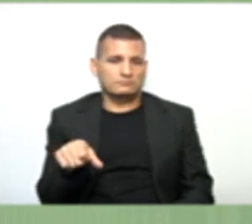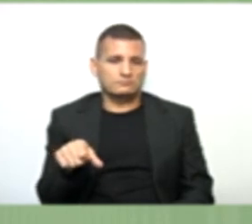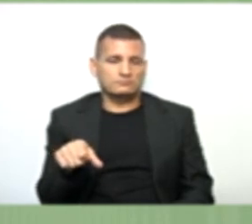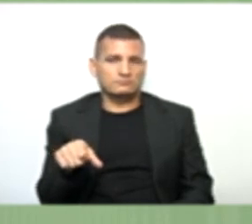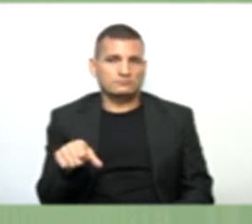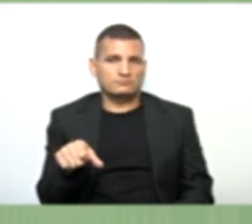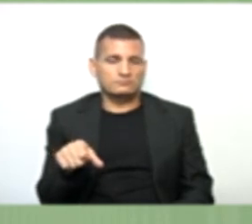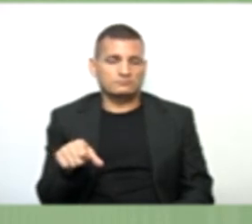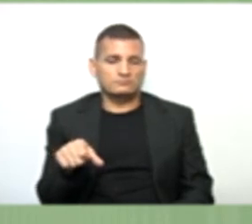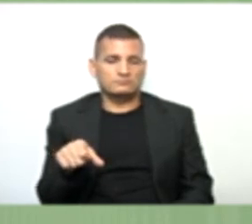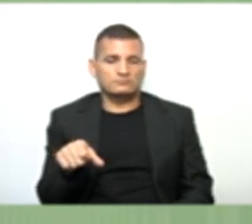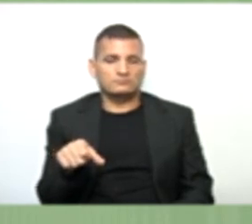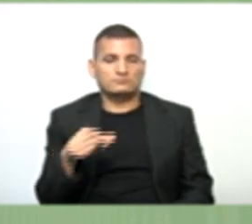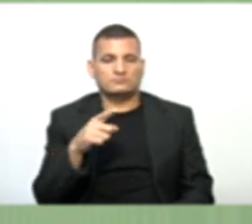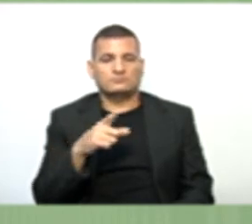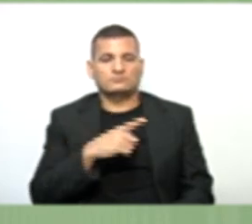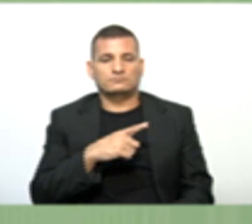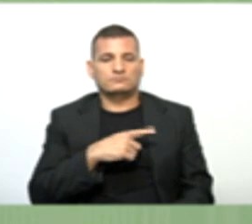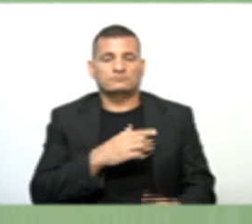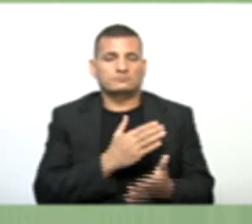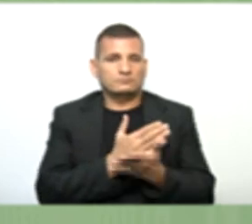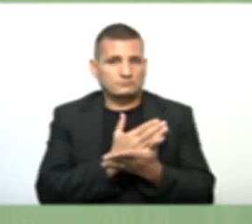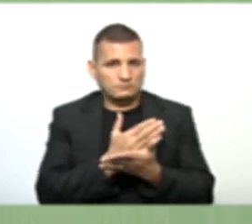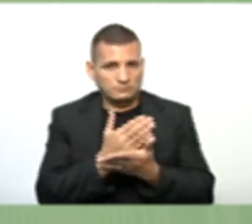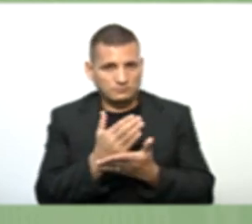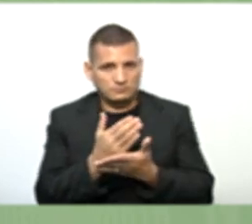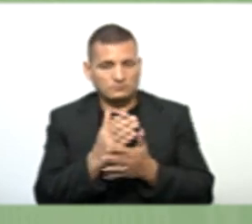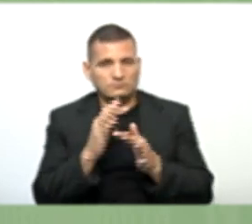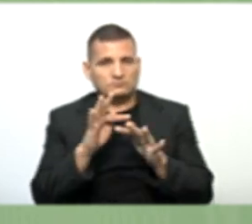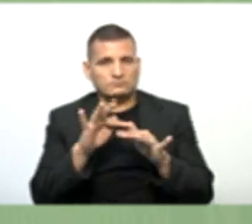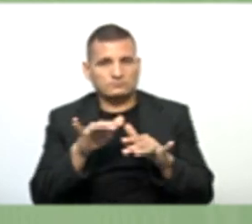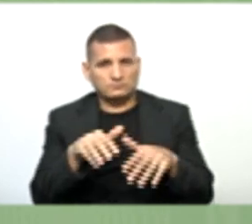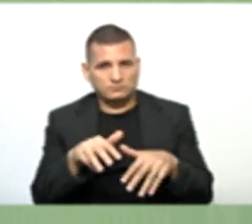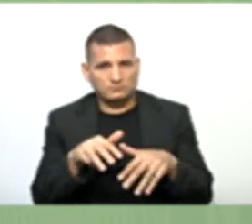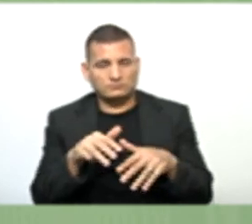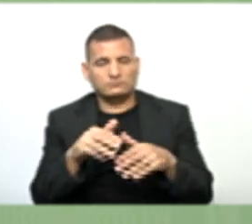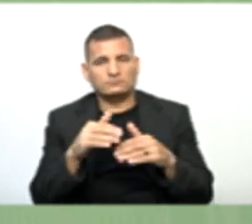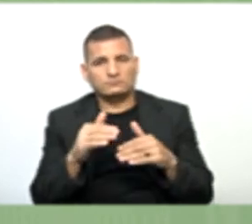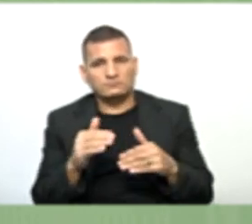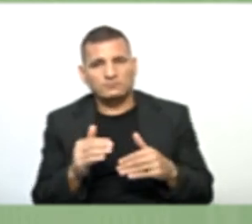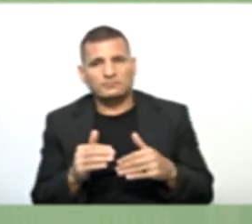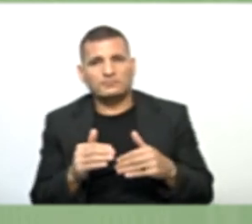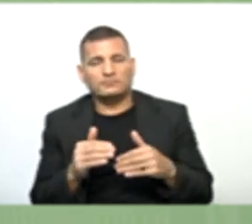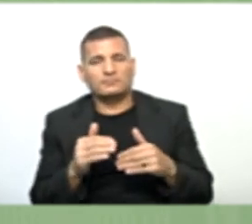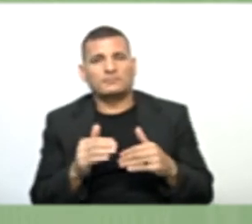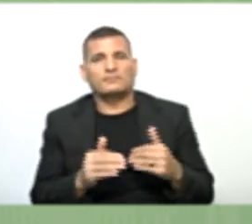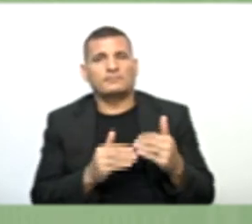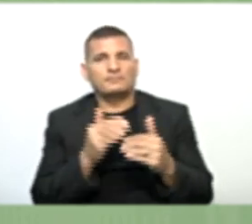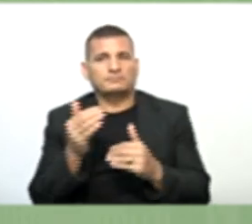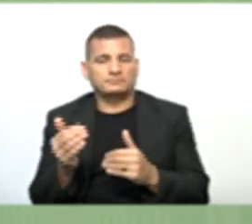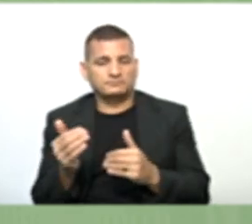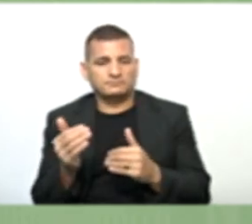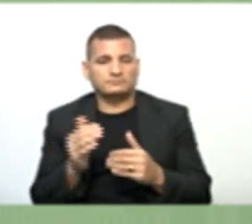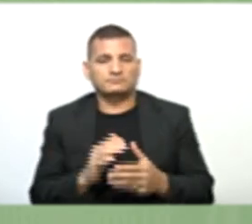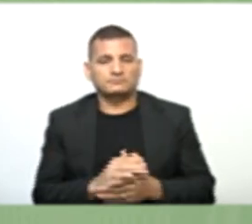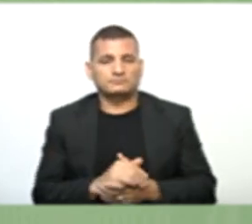nós temos o início, o fim e o passo, certo? Então, por que que